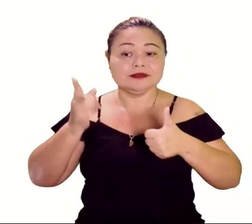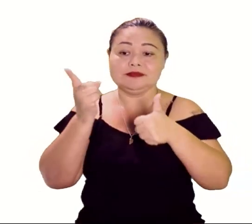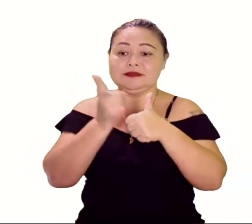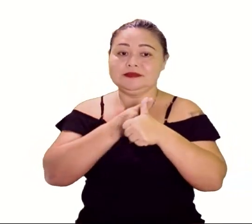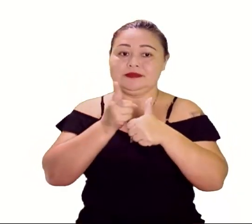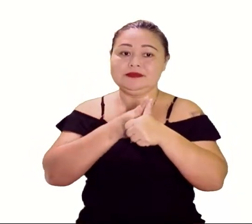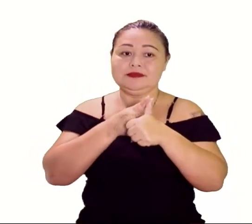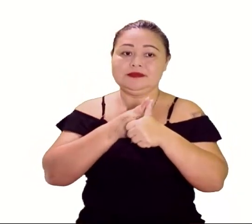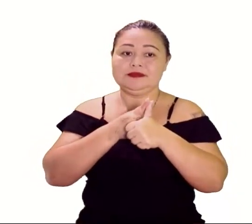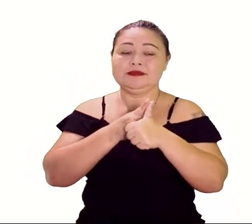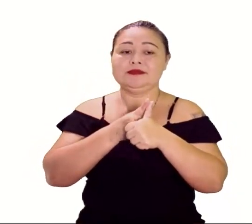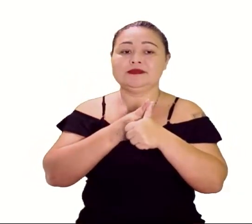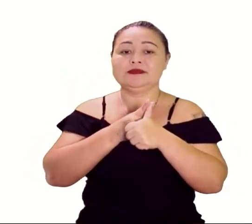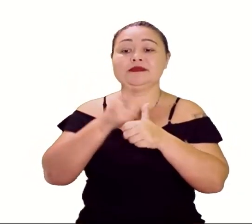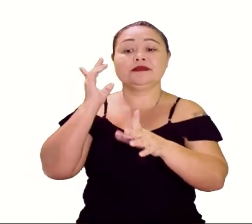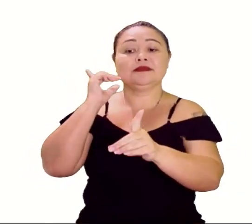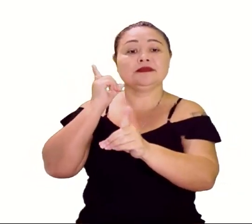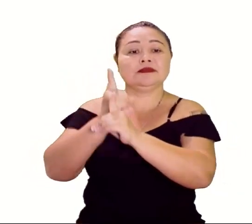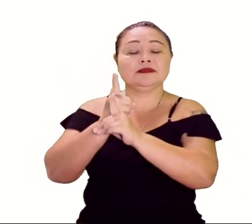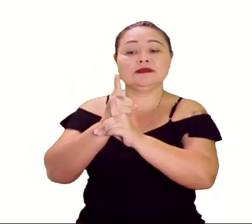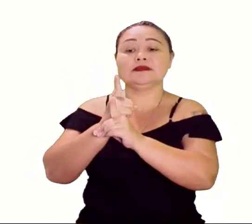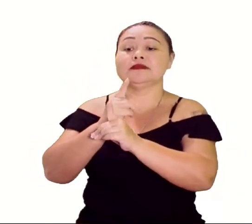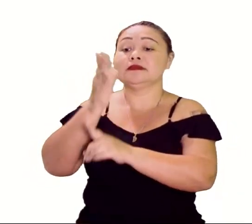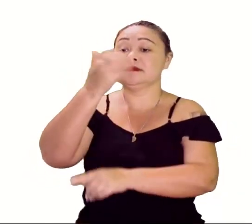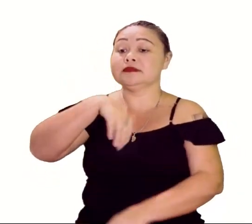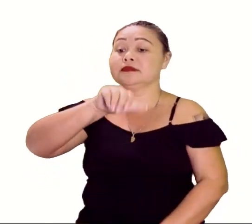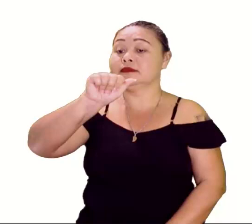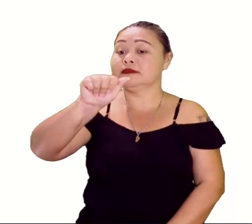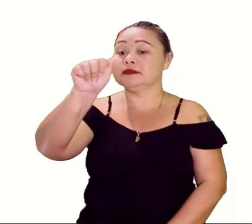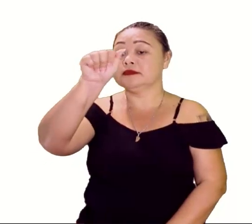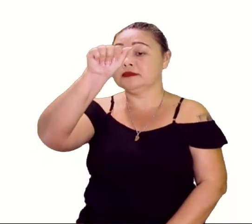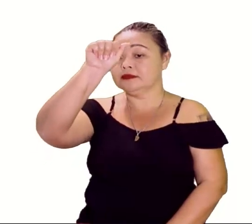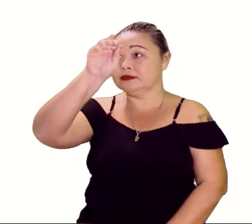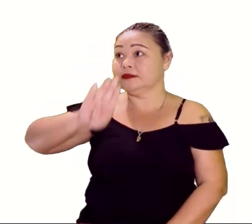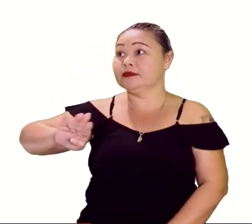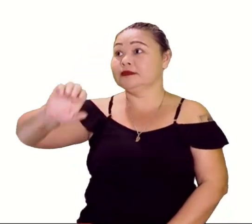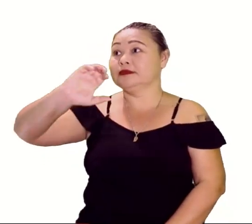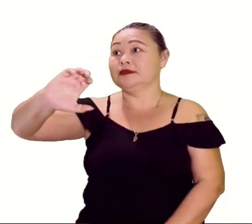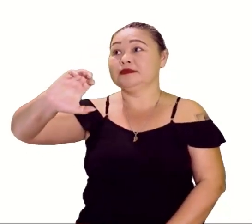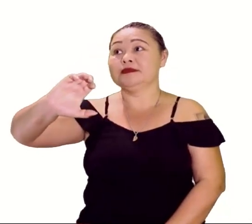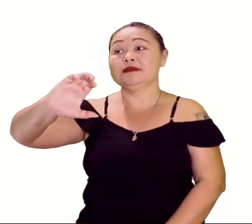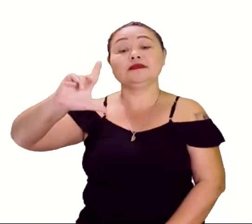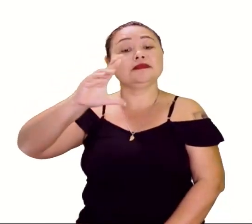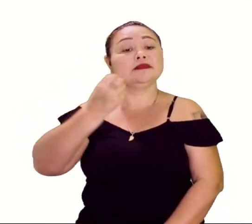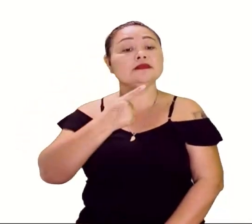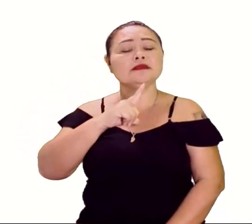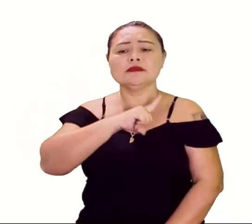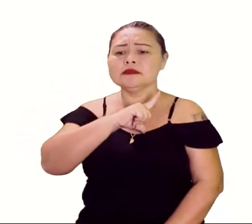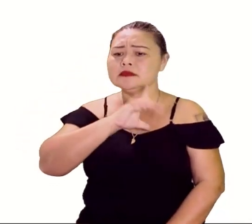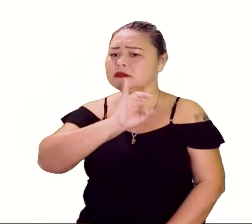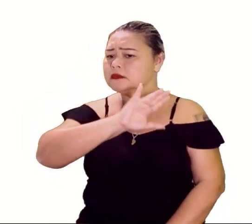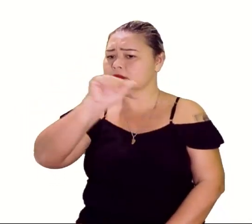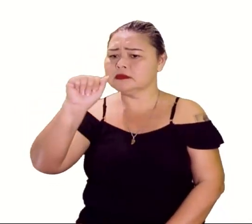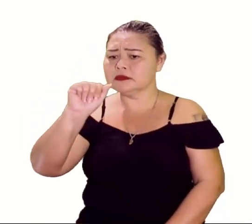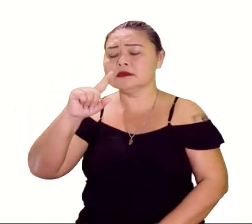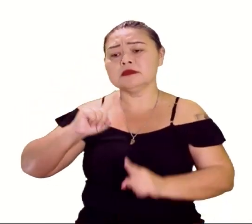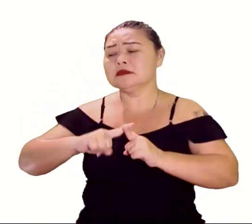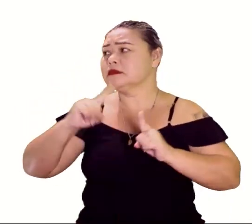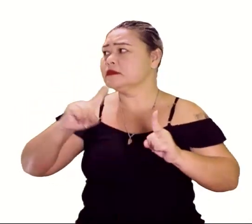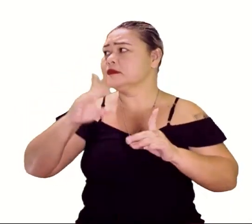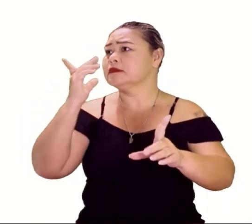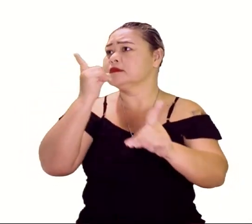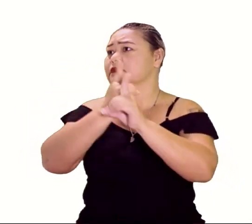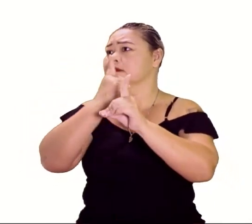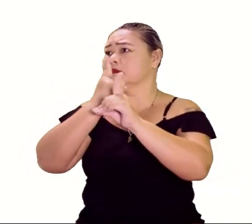Primeiro passo, encontrar os valores de A, B e C. Lá só fala A, mas nós